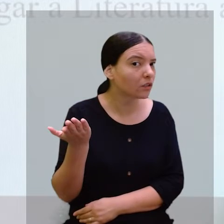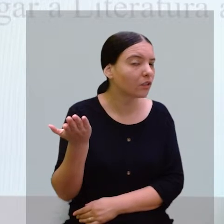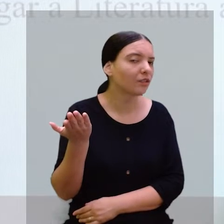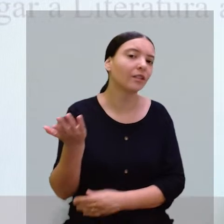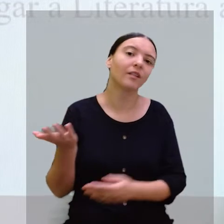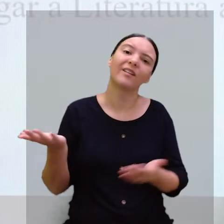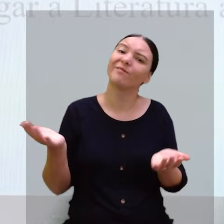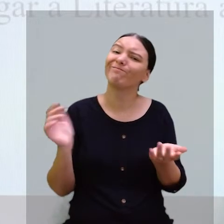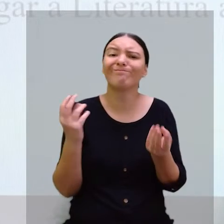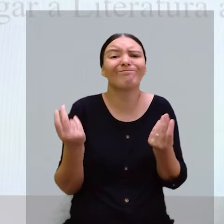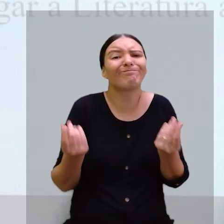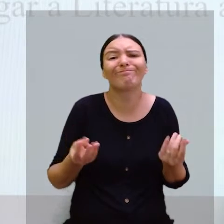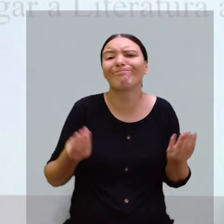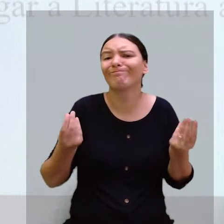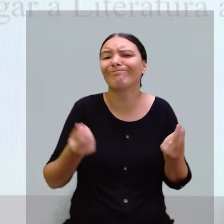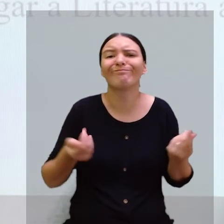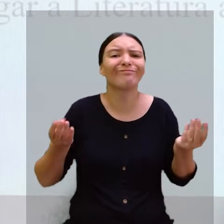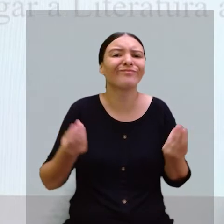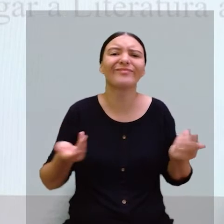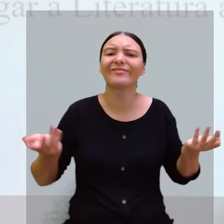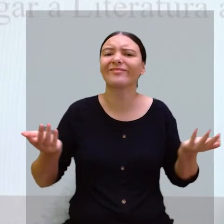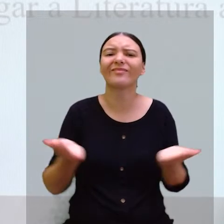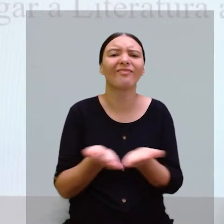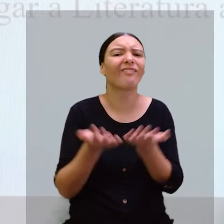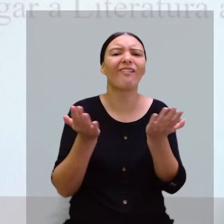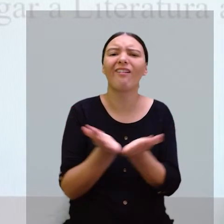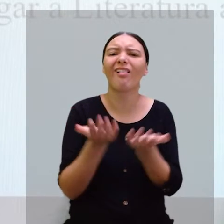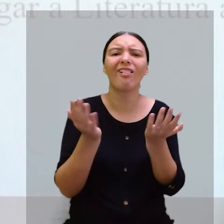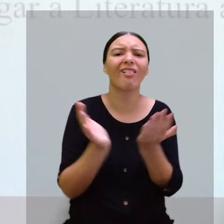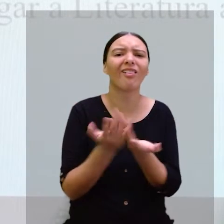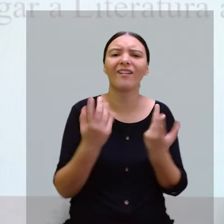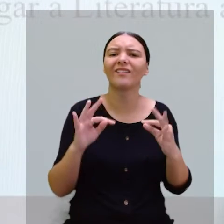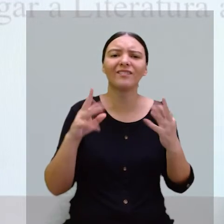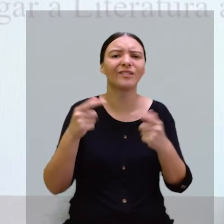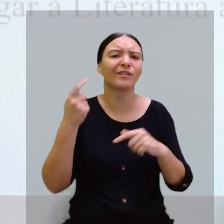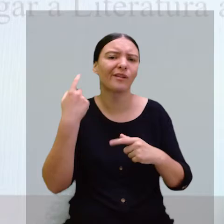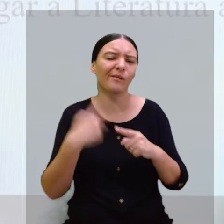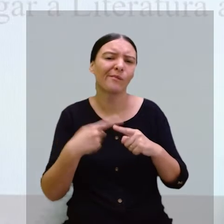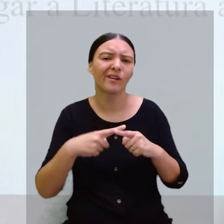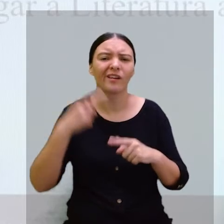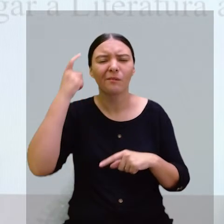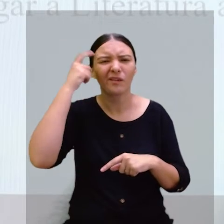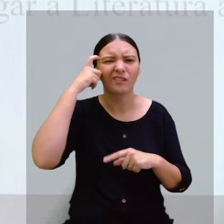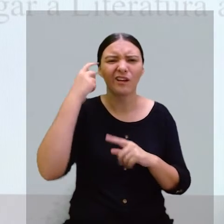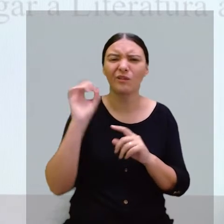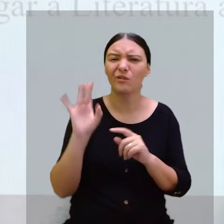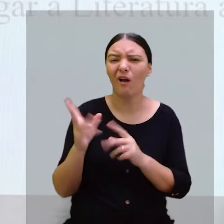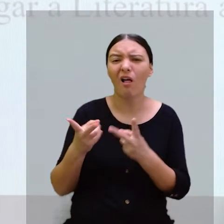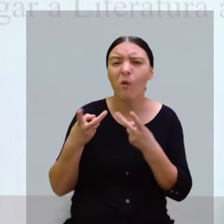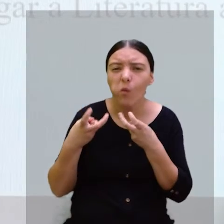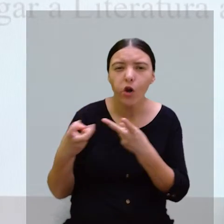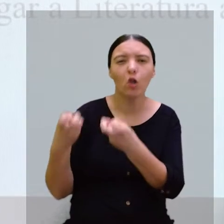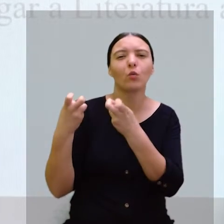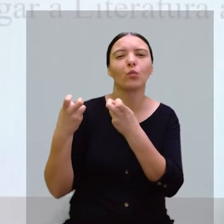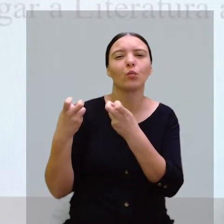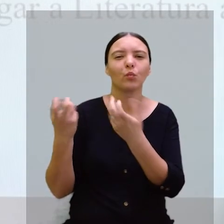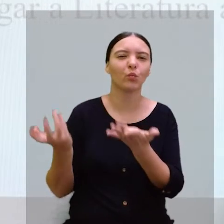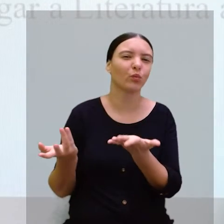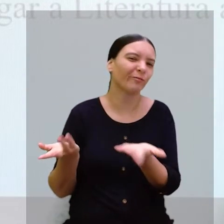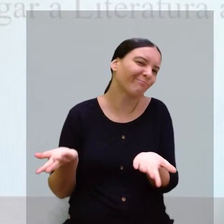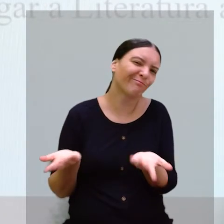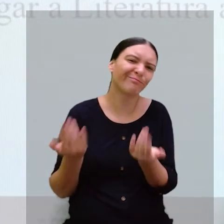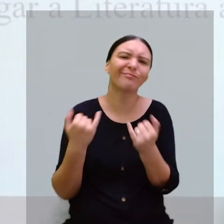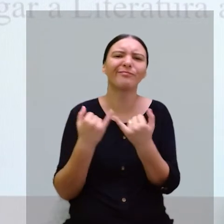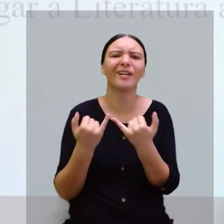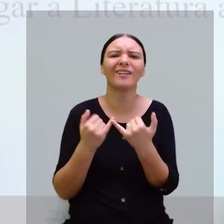muito pobre, não é? Assim, tornar todos os gestos da vida contados apenas pela dimensão do lucro é um jeito de